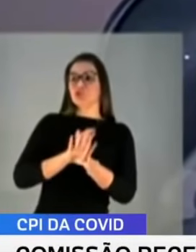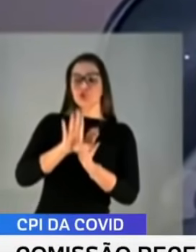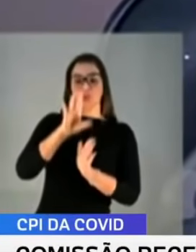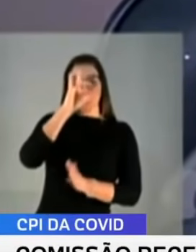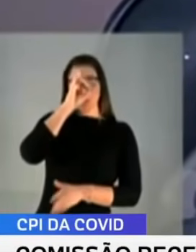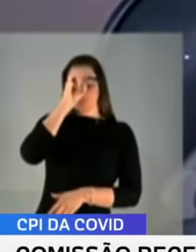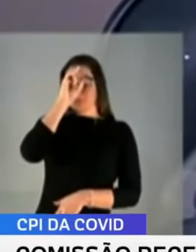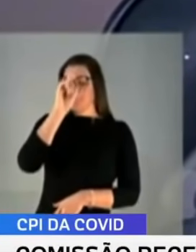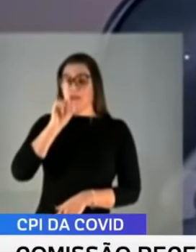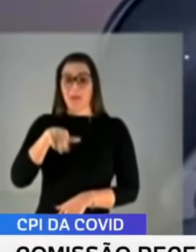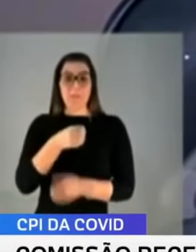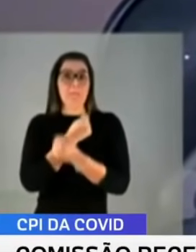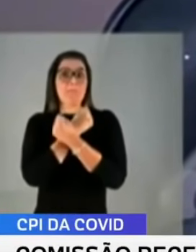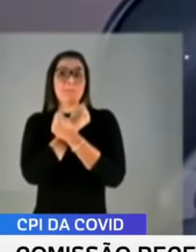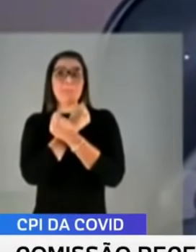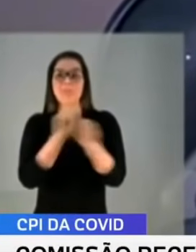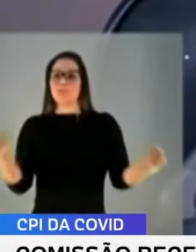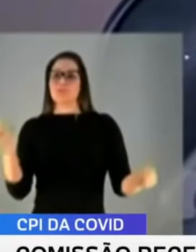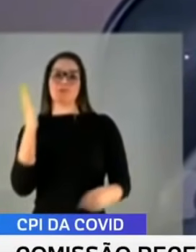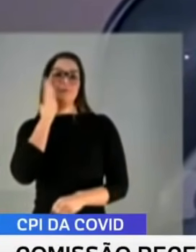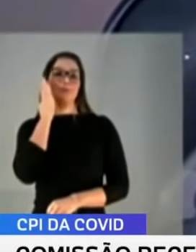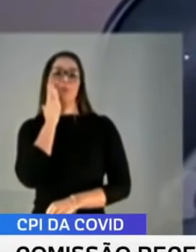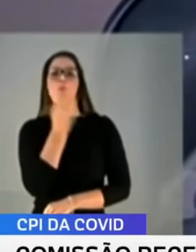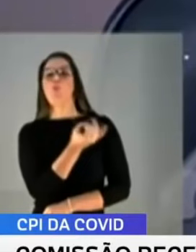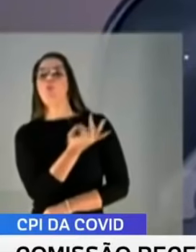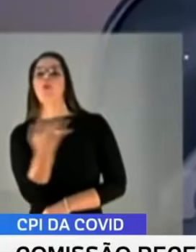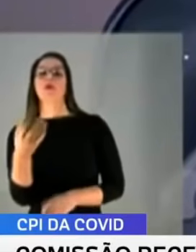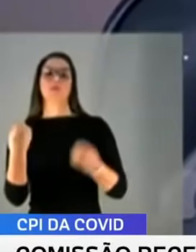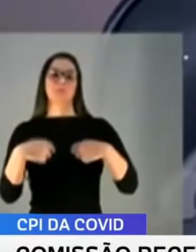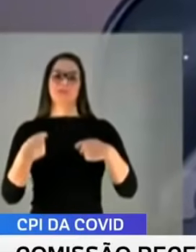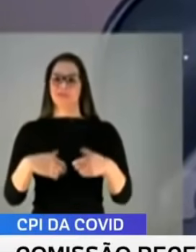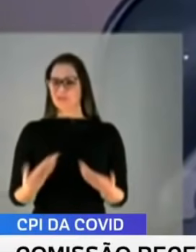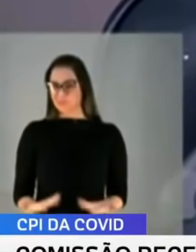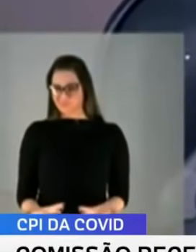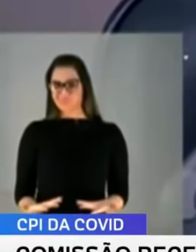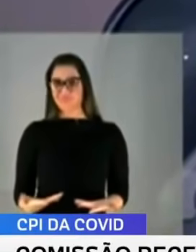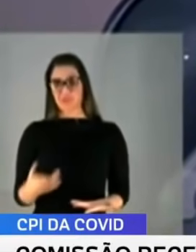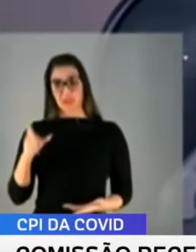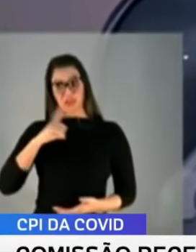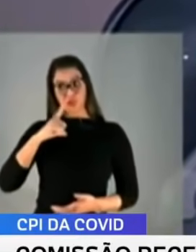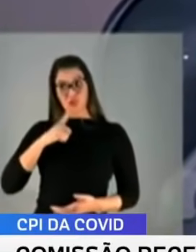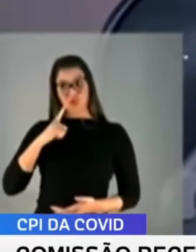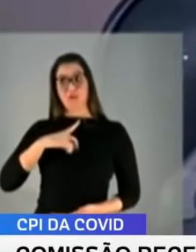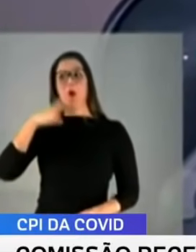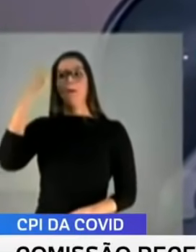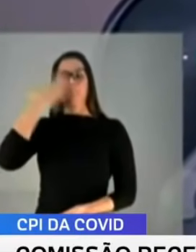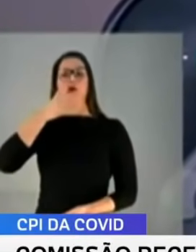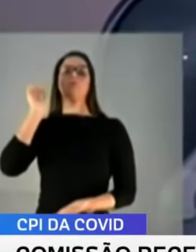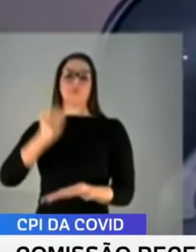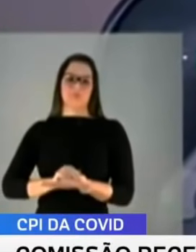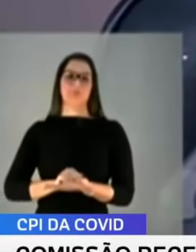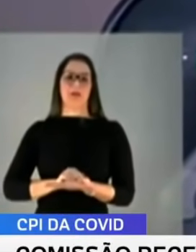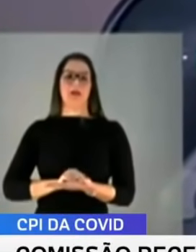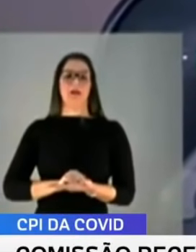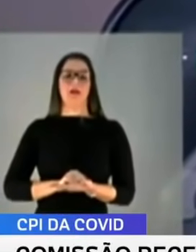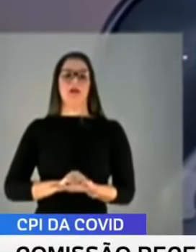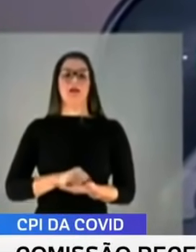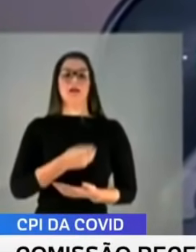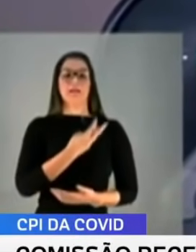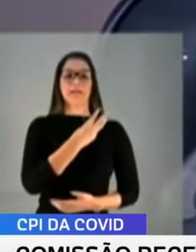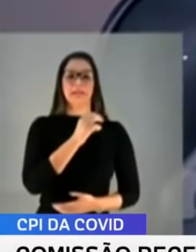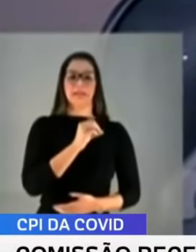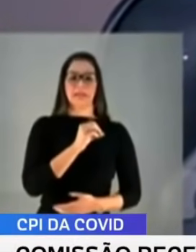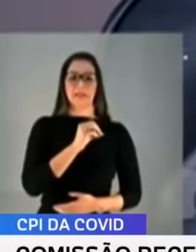é impossível se fazer uma previsão de quanto você vai usar mais. O que eles tiveram foi uma constatação, passaram de 30 mil metros